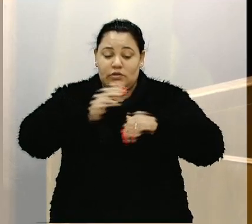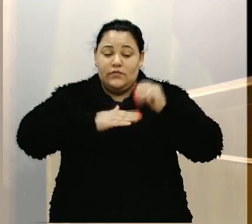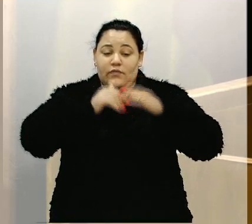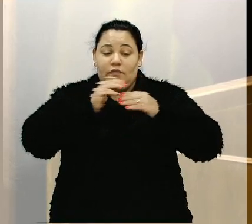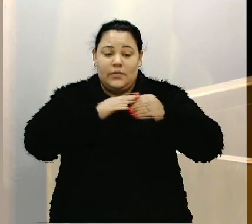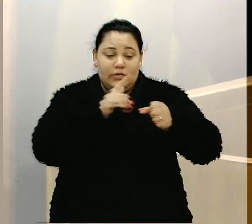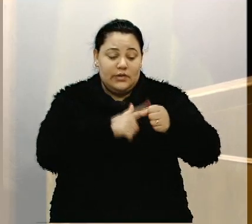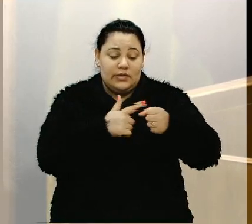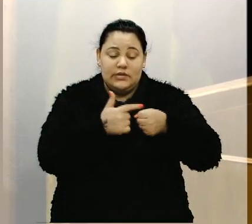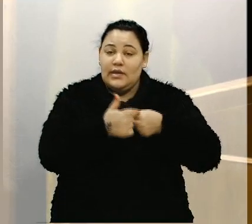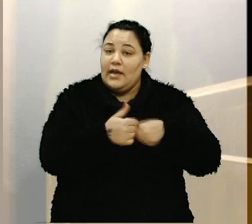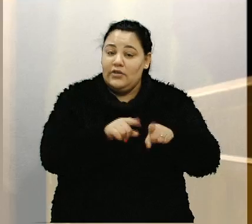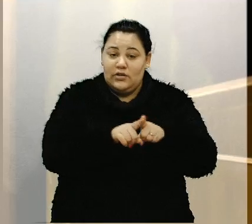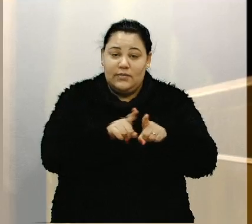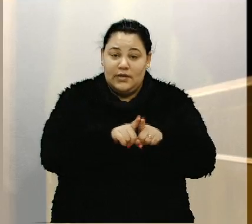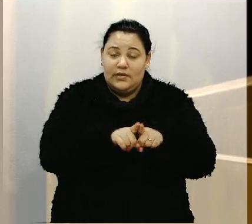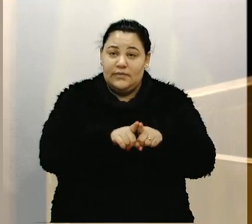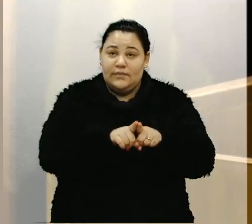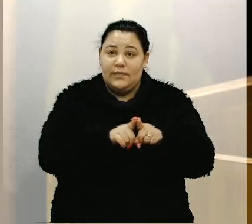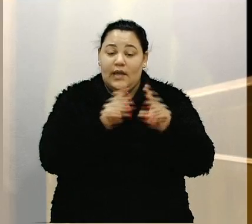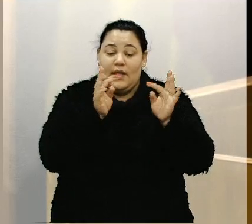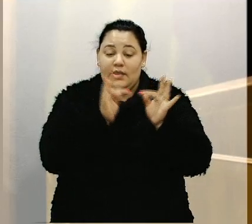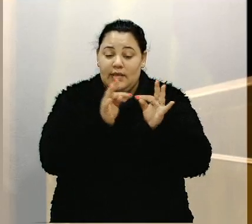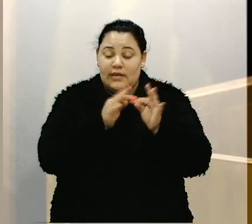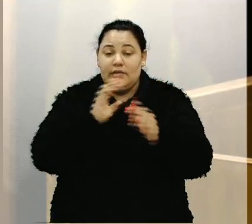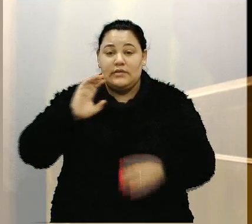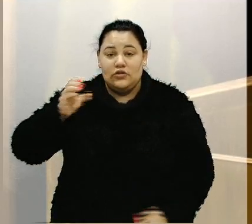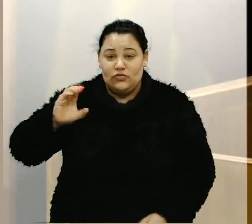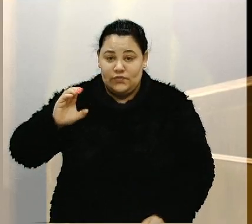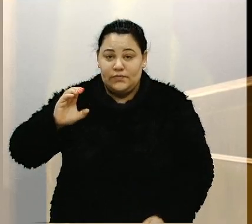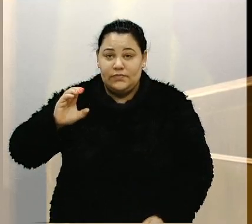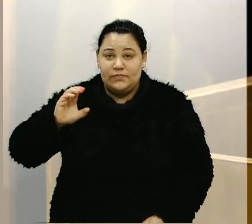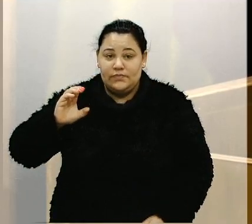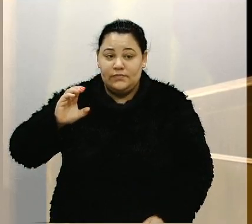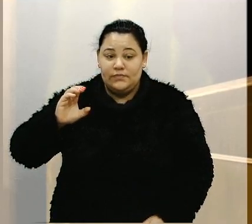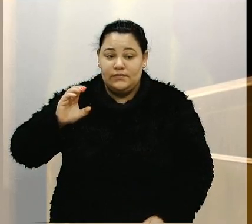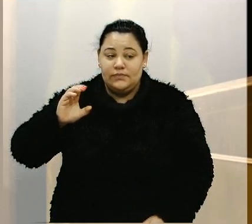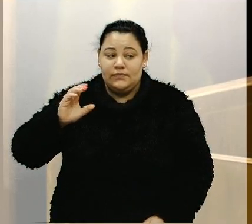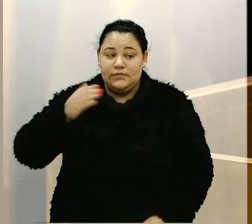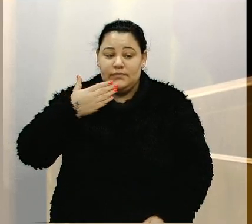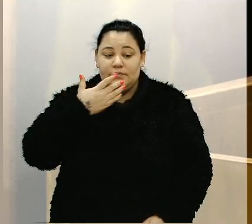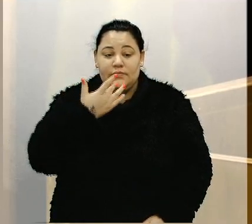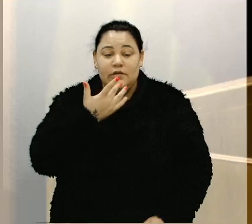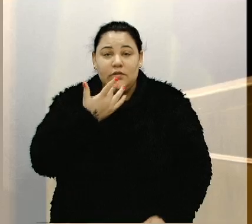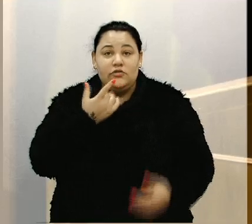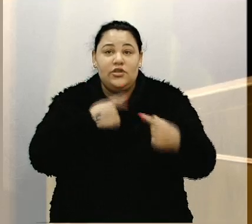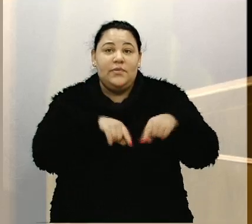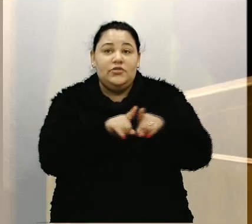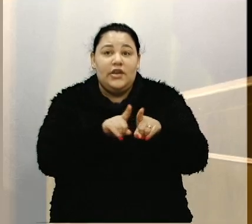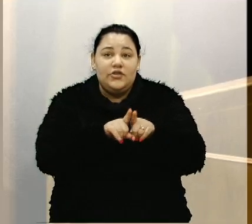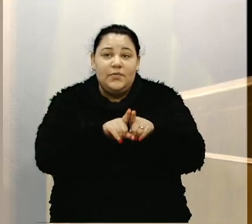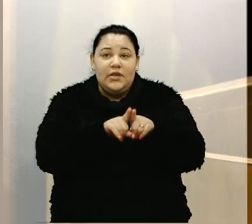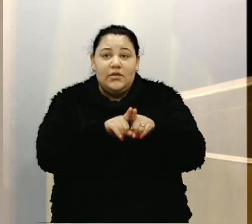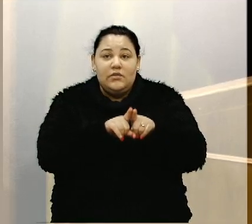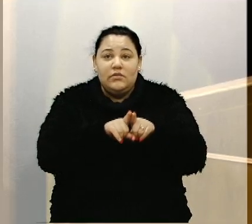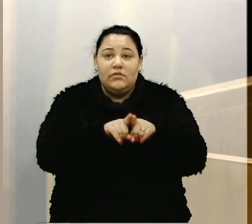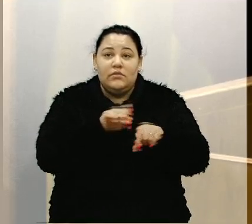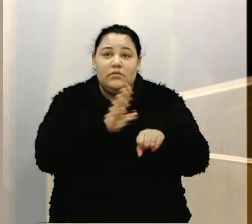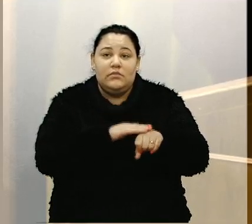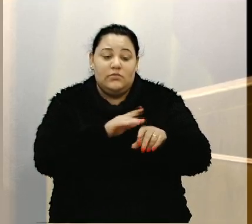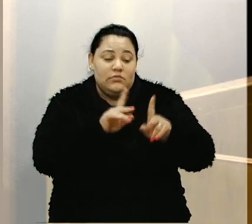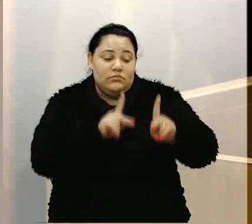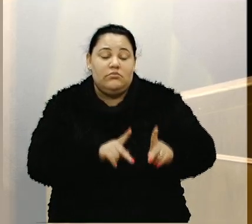cidade, cooperação técnica e científica, facilitação do fluxo de pessoas entre as